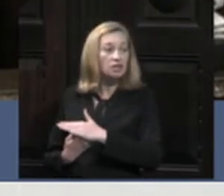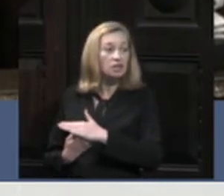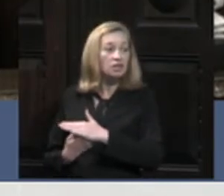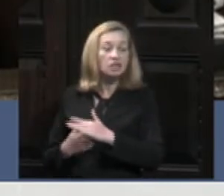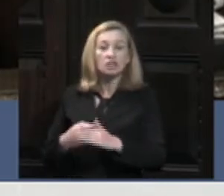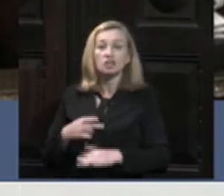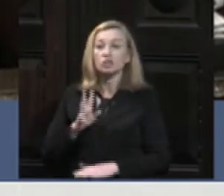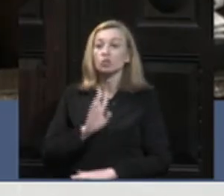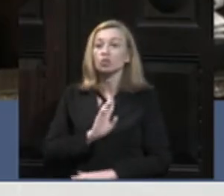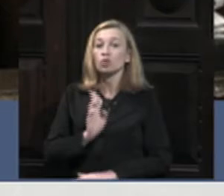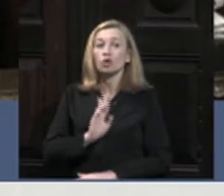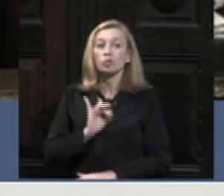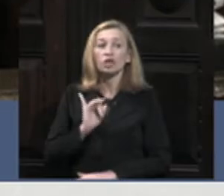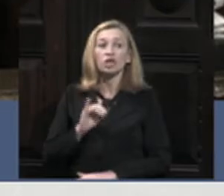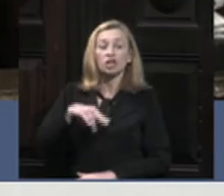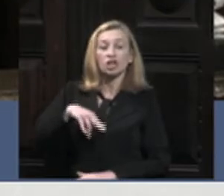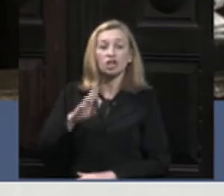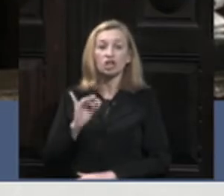inidôneas.